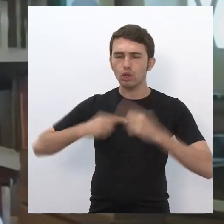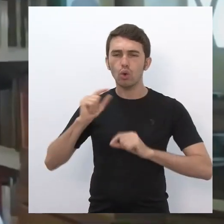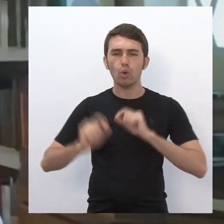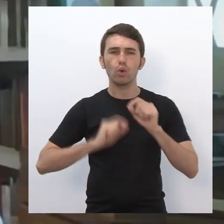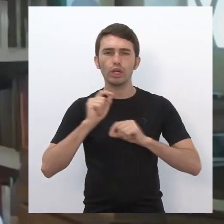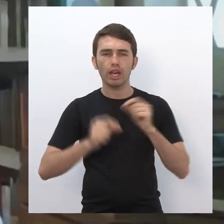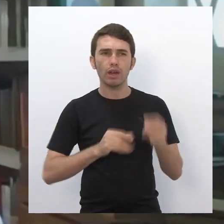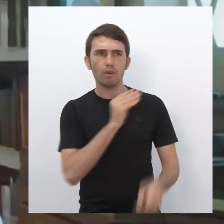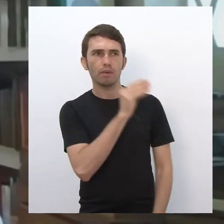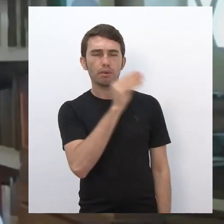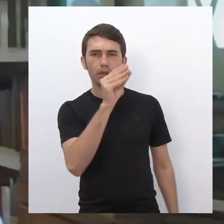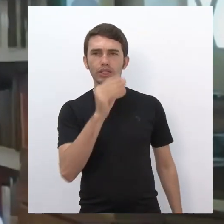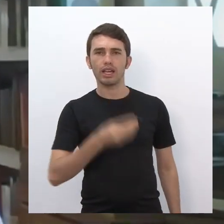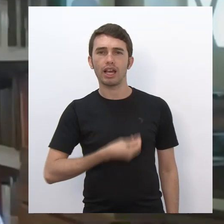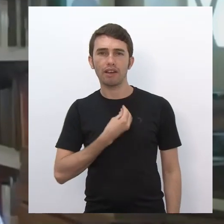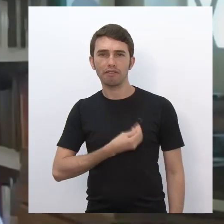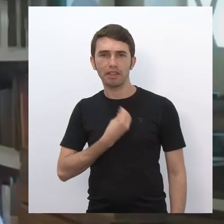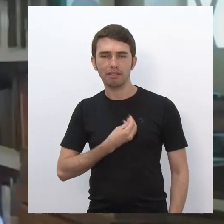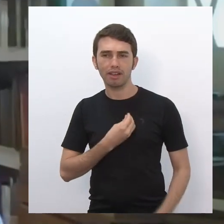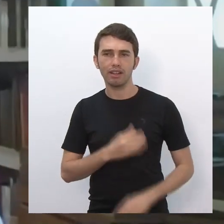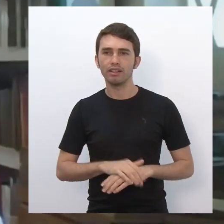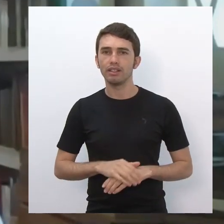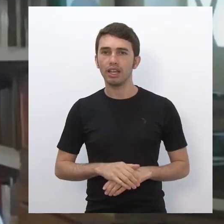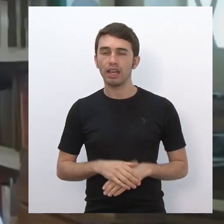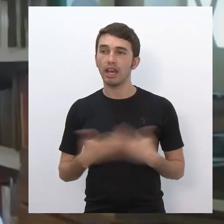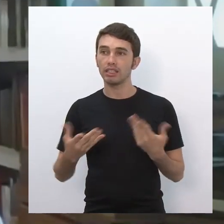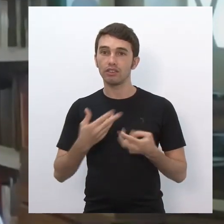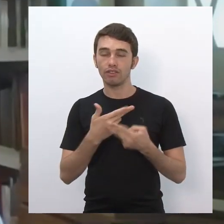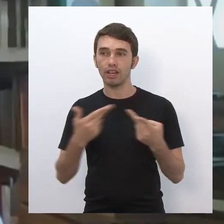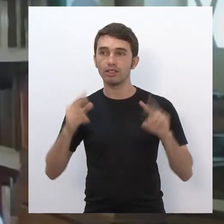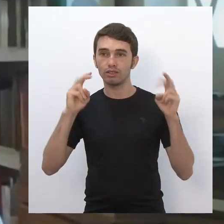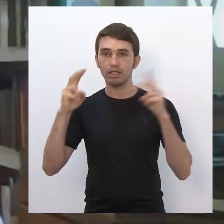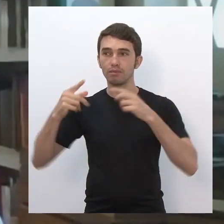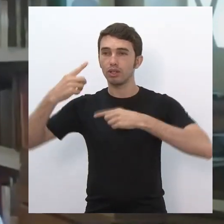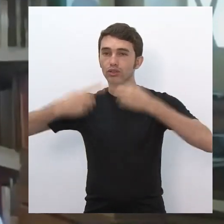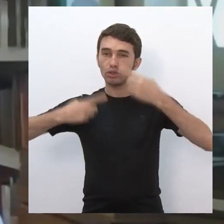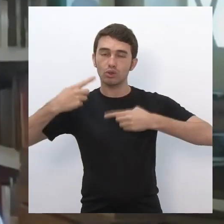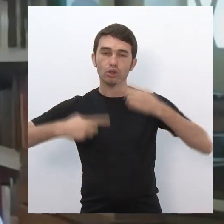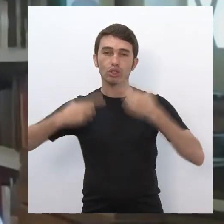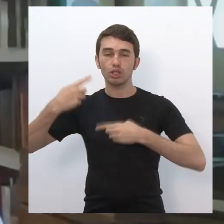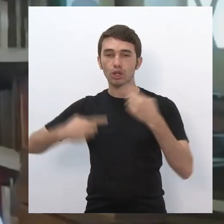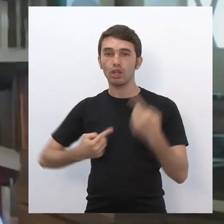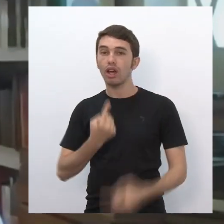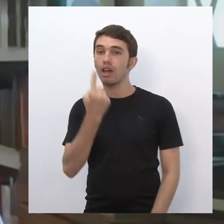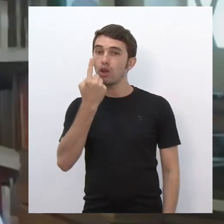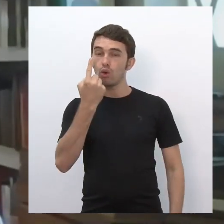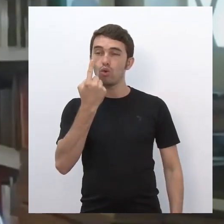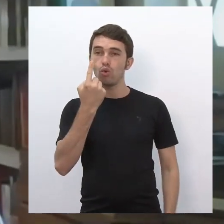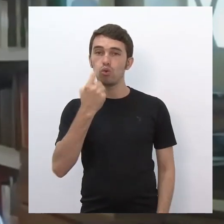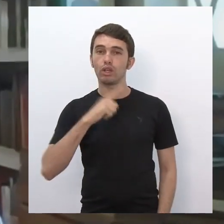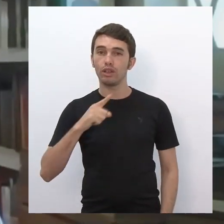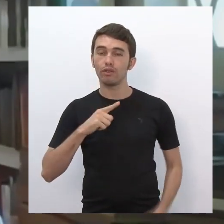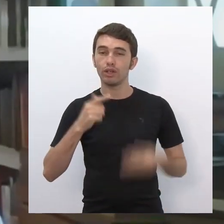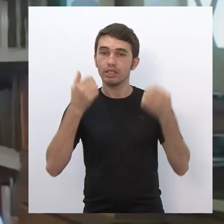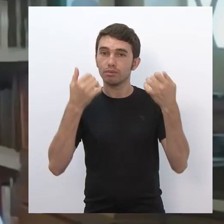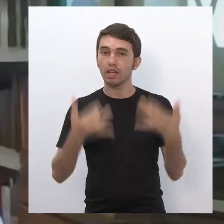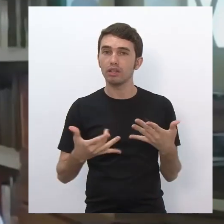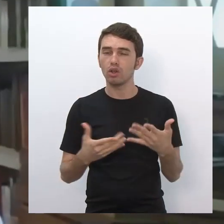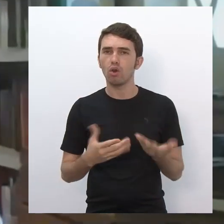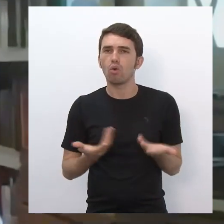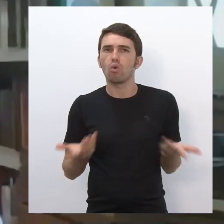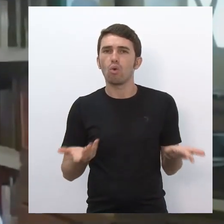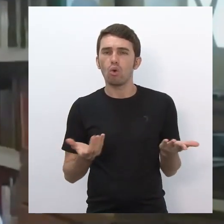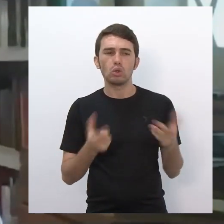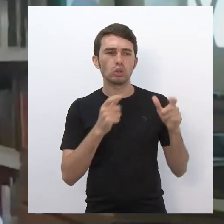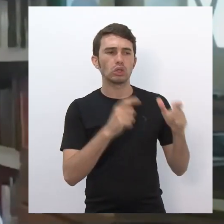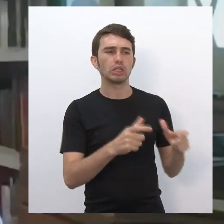viva. E havia uma série de questões discutidas, e uma questão que surgiu foi onde existe